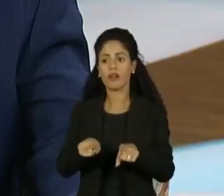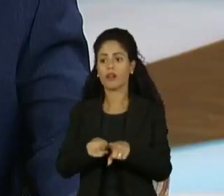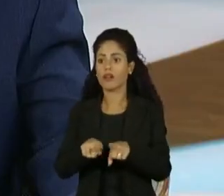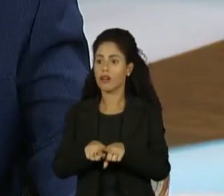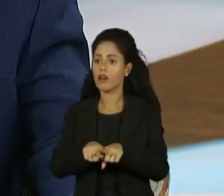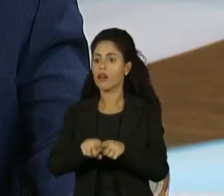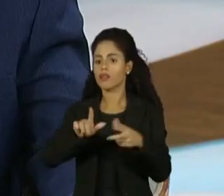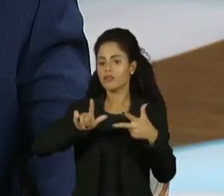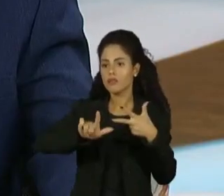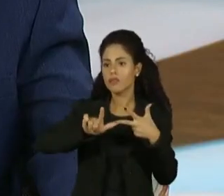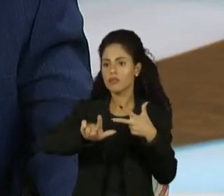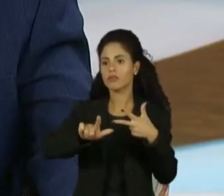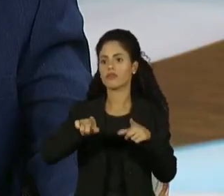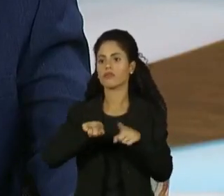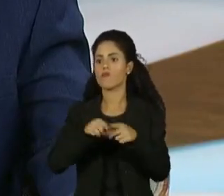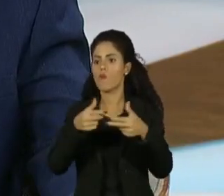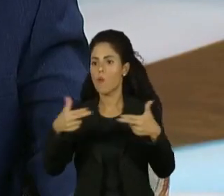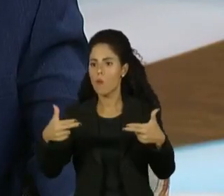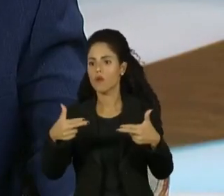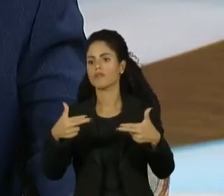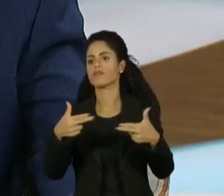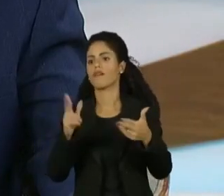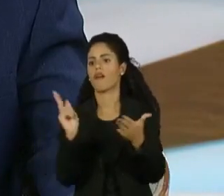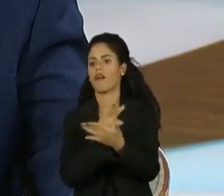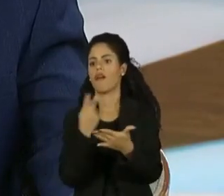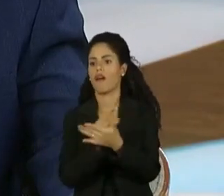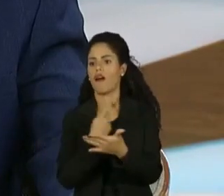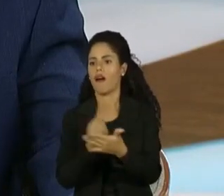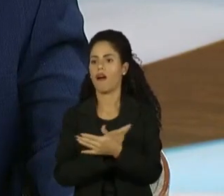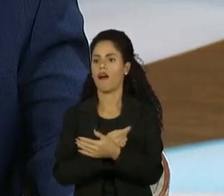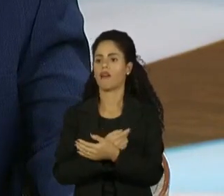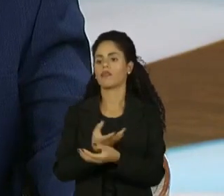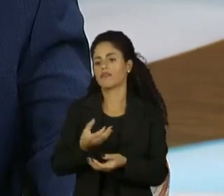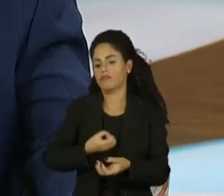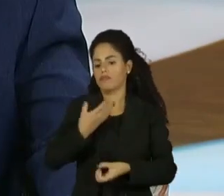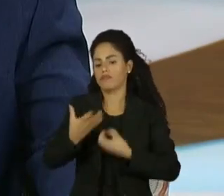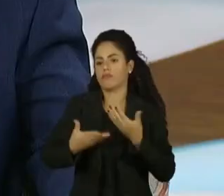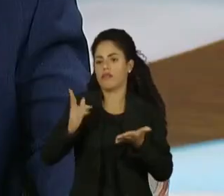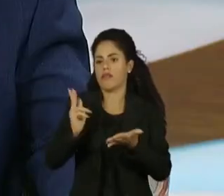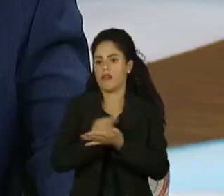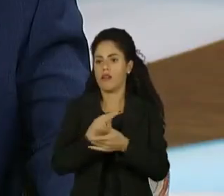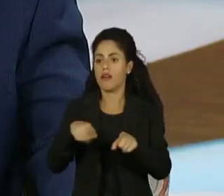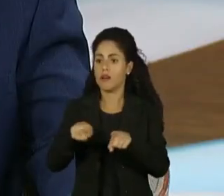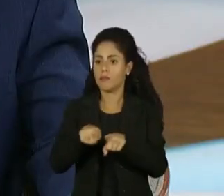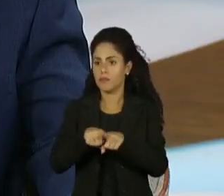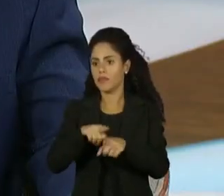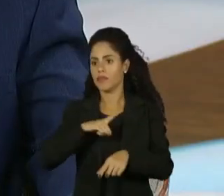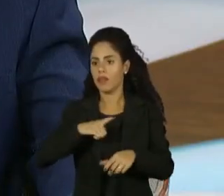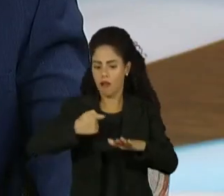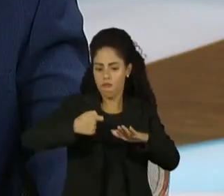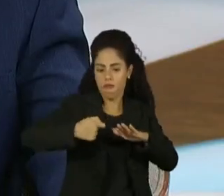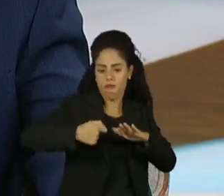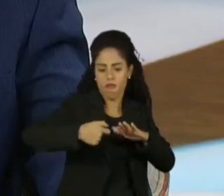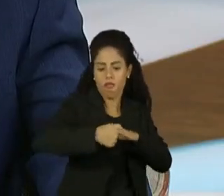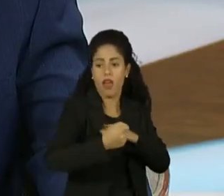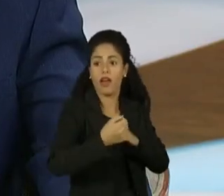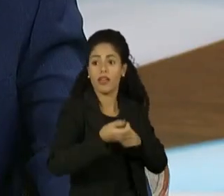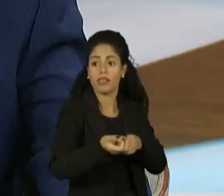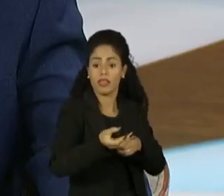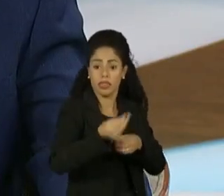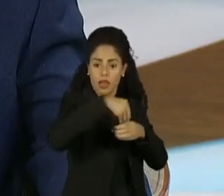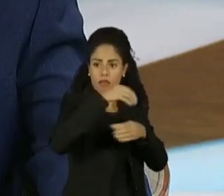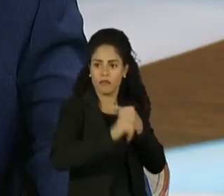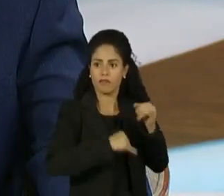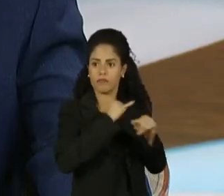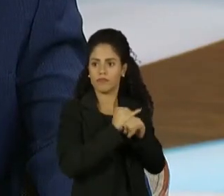exemplo, prevê a calúnia, a difamação e a injúria. Nós temos o devido processo legal, nós temos o marco civil da internet. Nós temos o processo